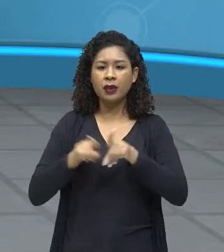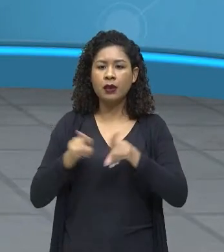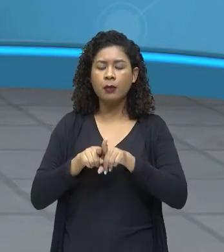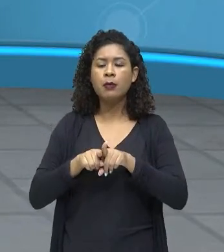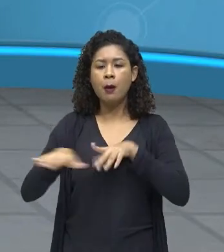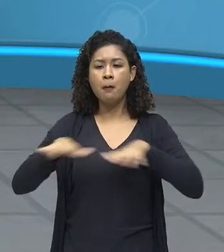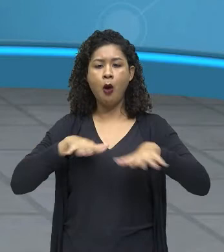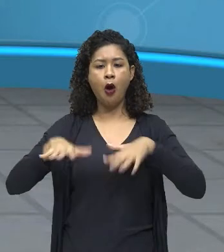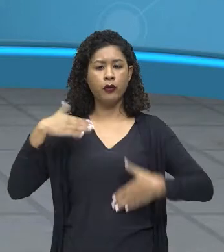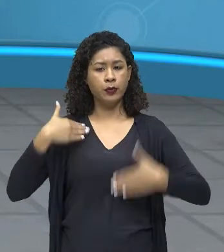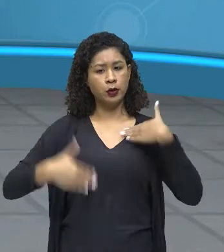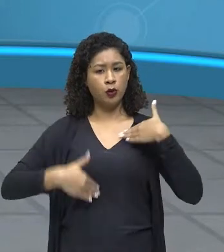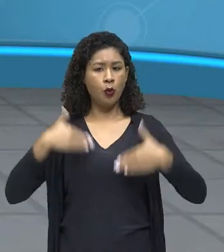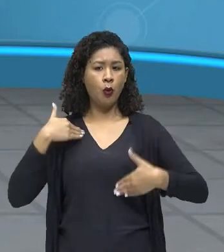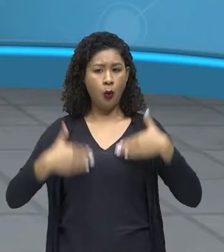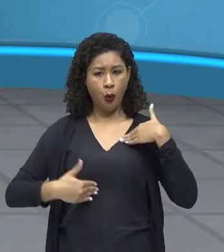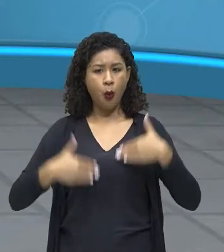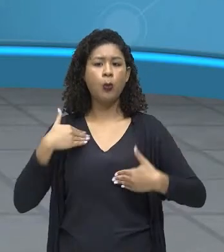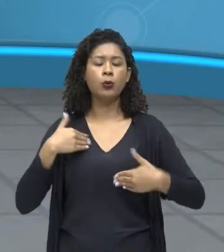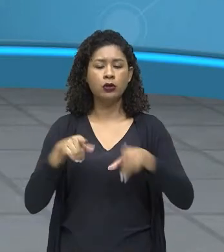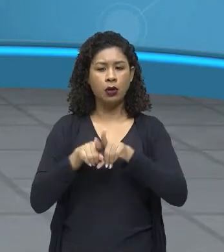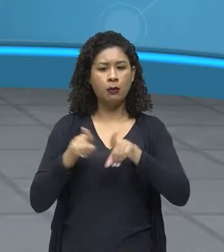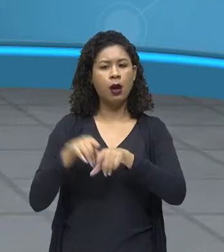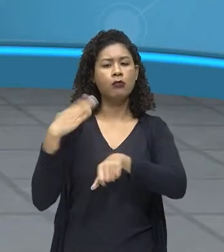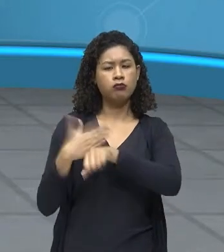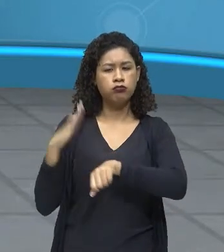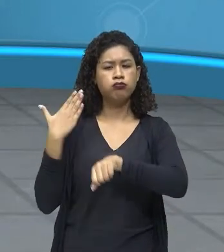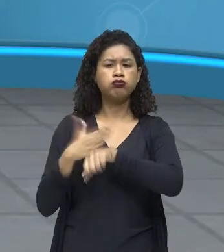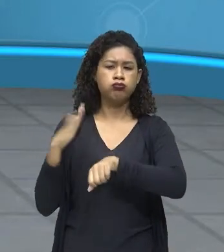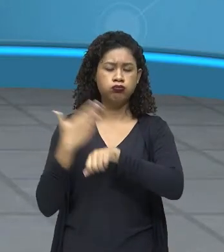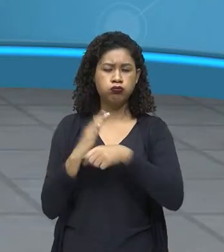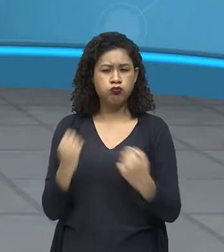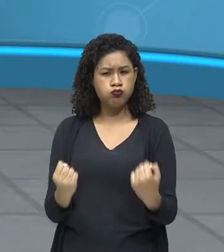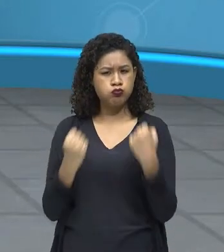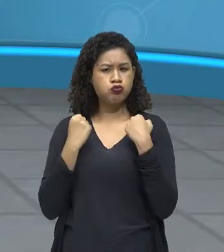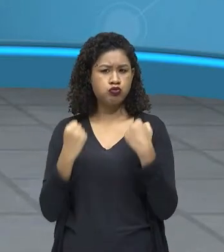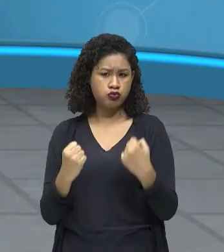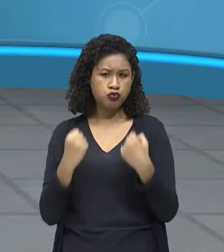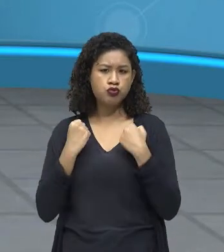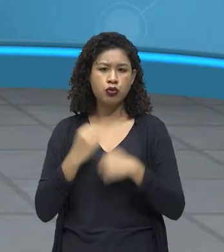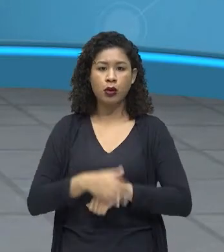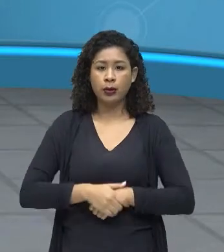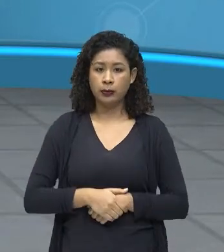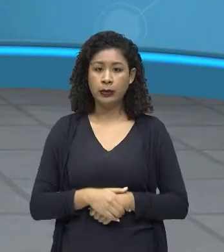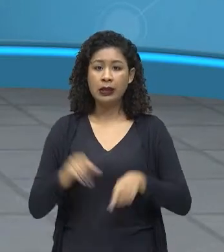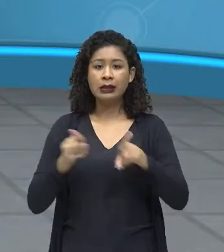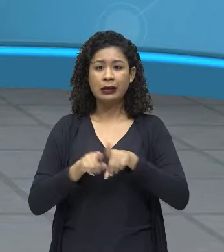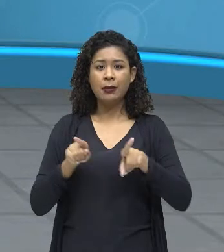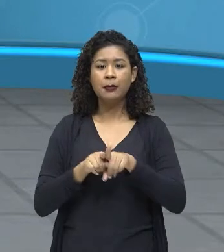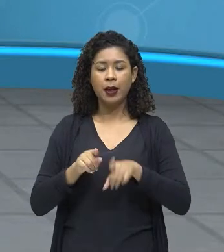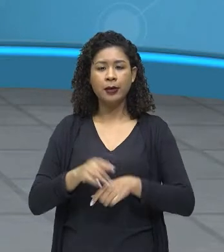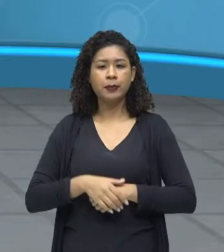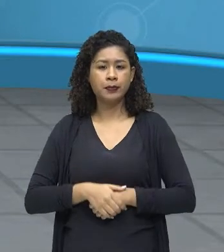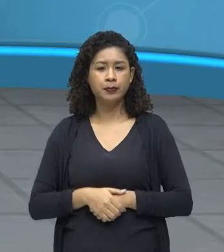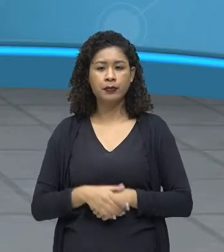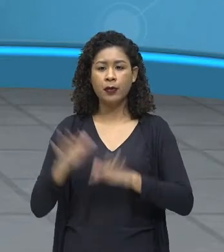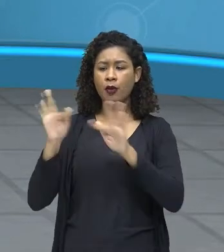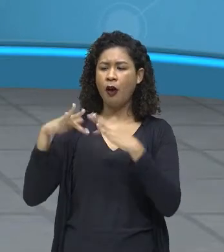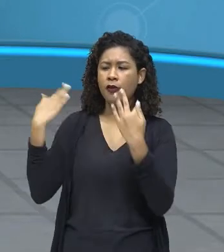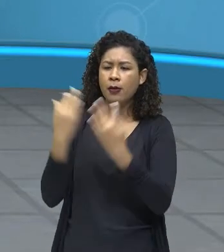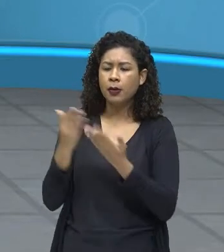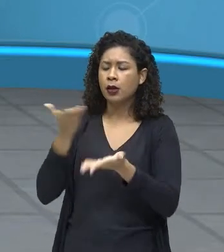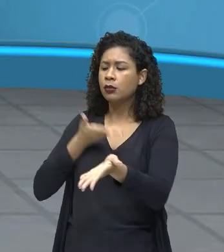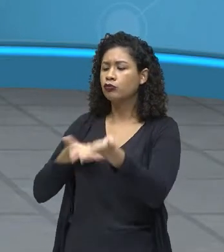é importante, né, realizar atividade física para queimar ali calorias. Ter um bom relacionamento pessoal também, né, com seus familiares, com